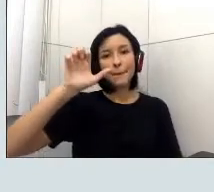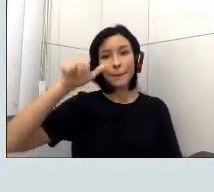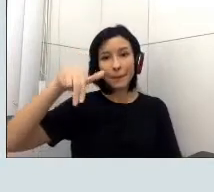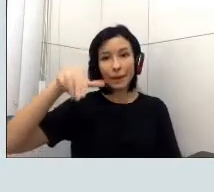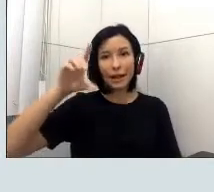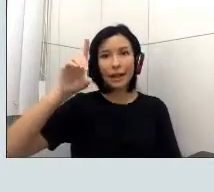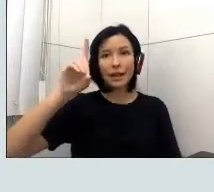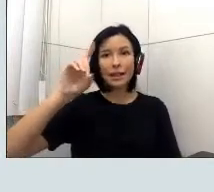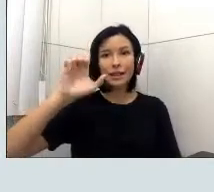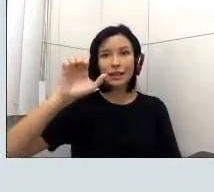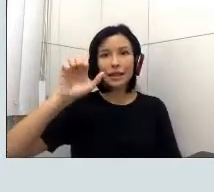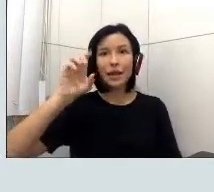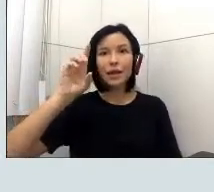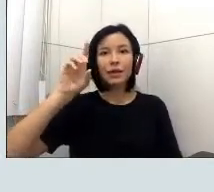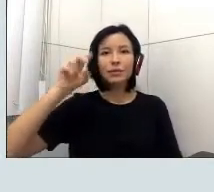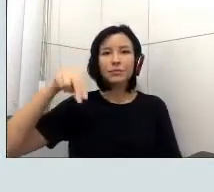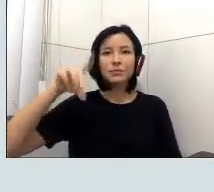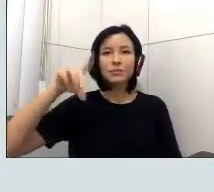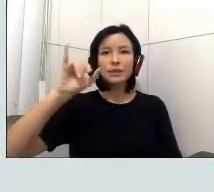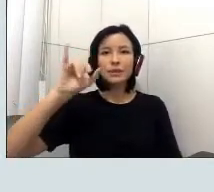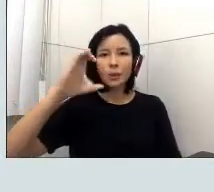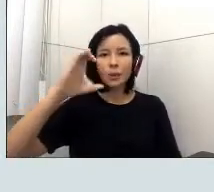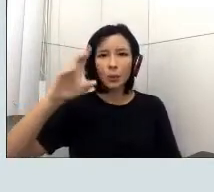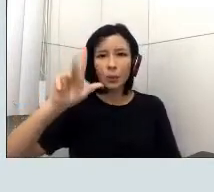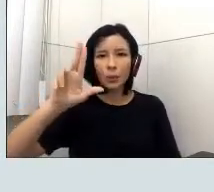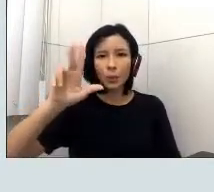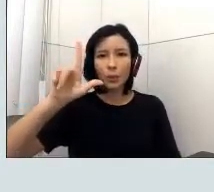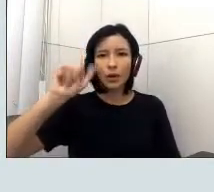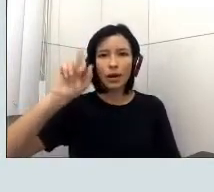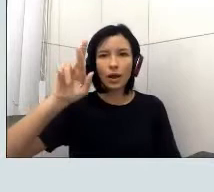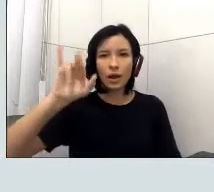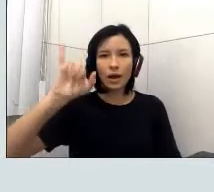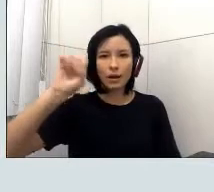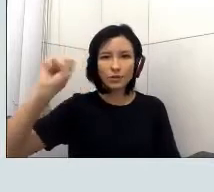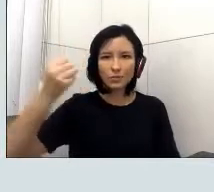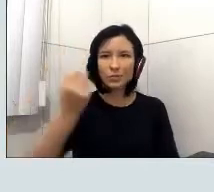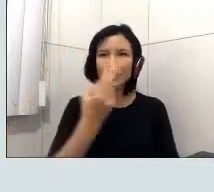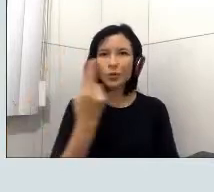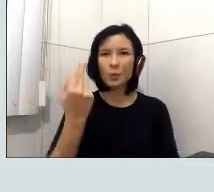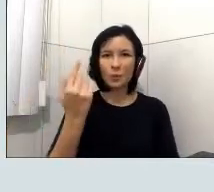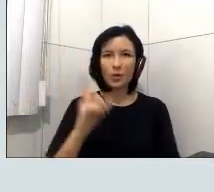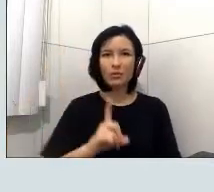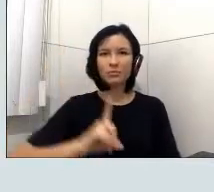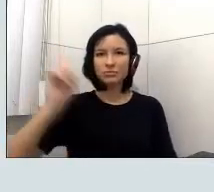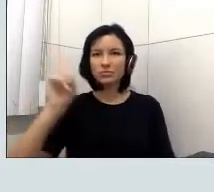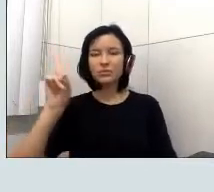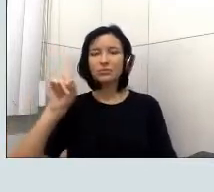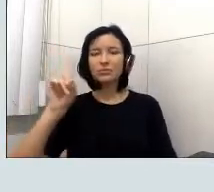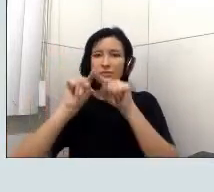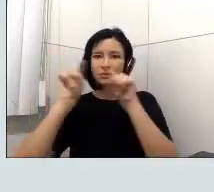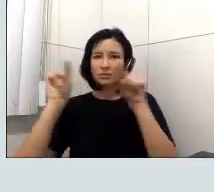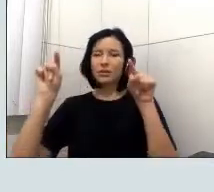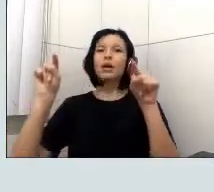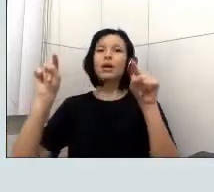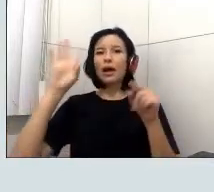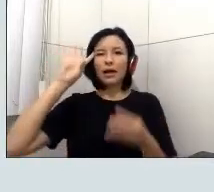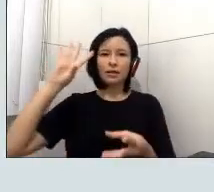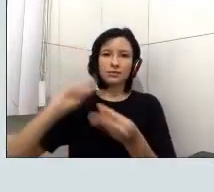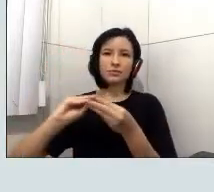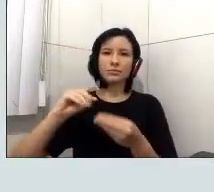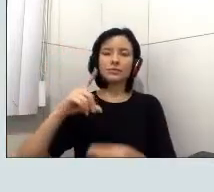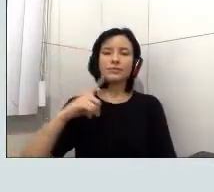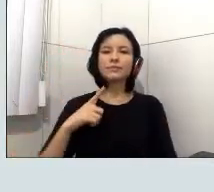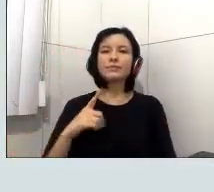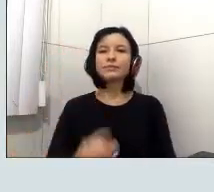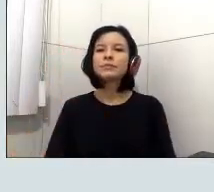de 90 graus. E retas ortogonais? Bom, são